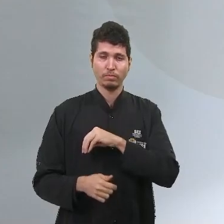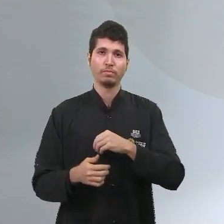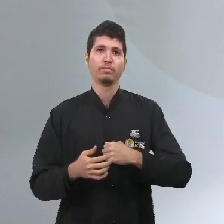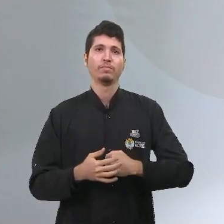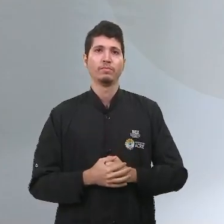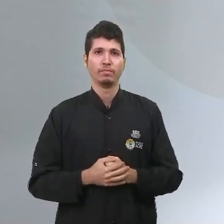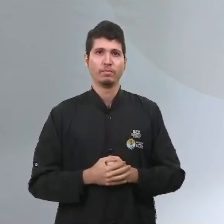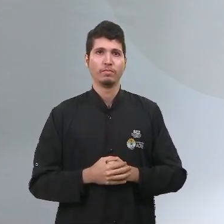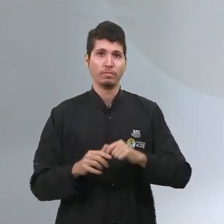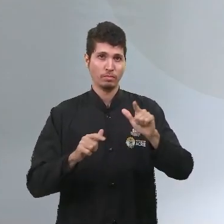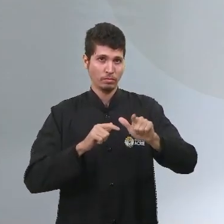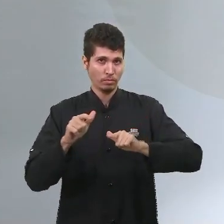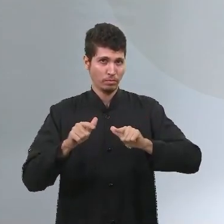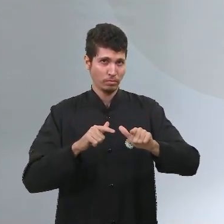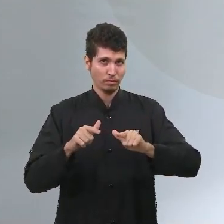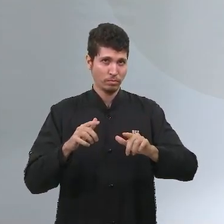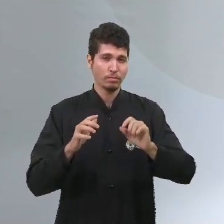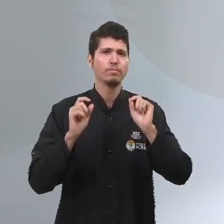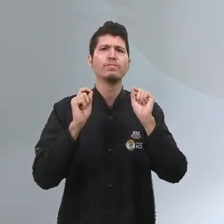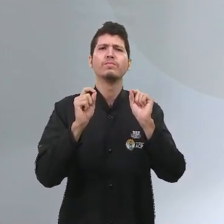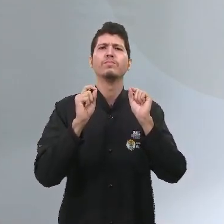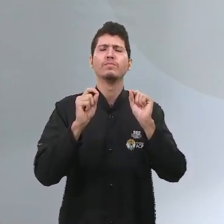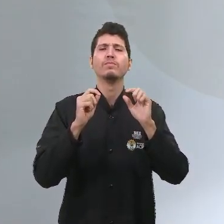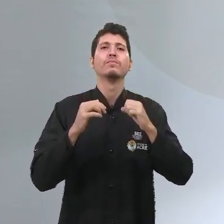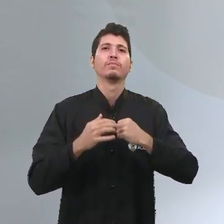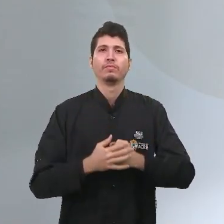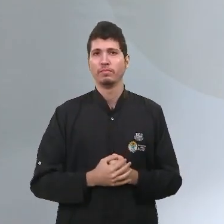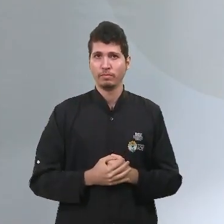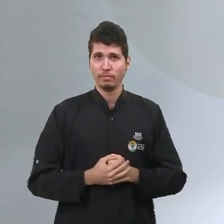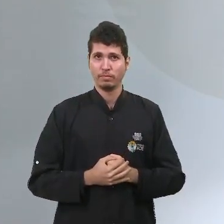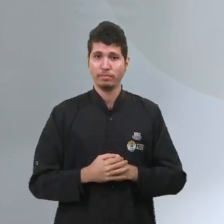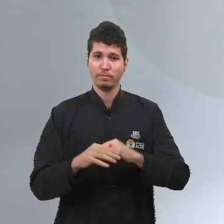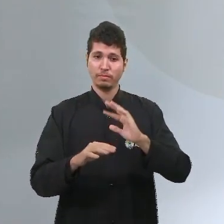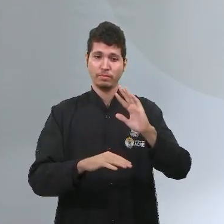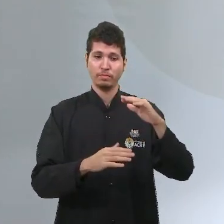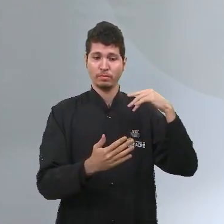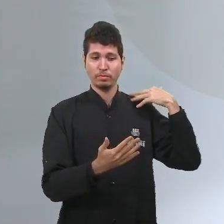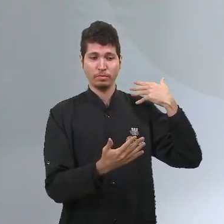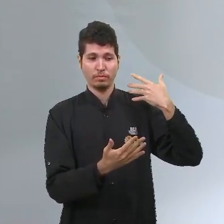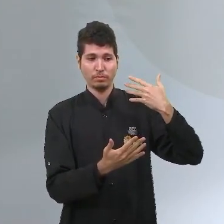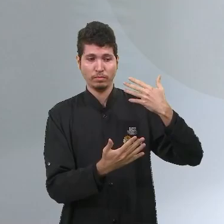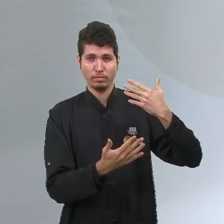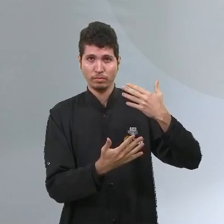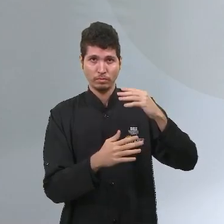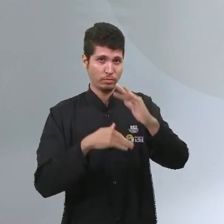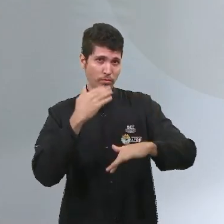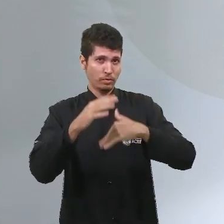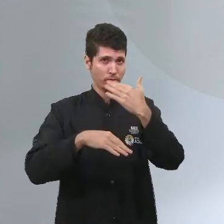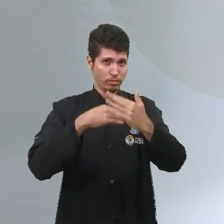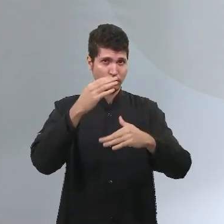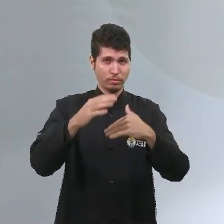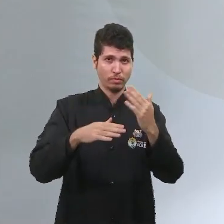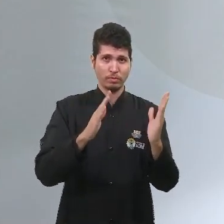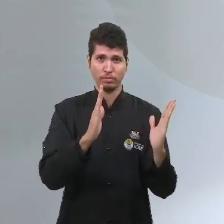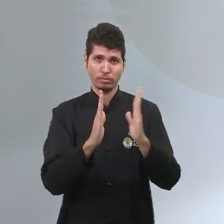seja, o trabalho nada mais é do que aquilo que a gente desenvolve aí ao longo do mês, trabalhando e